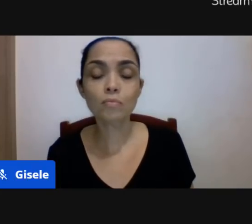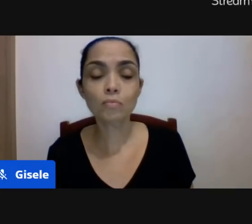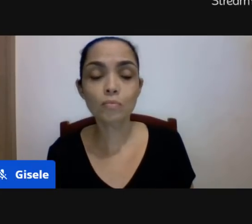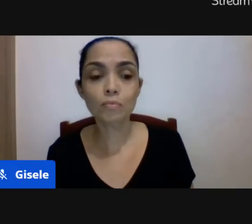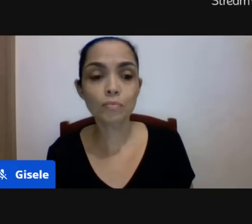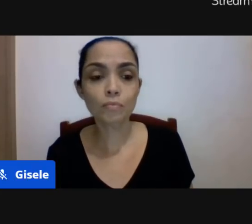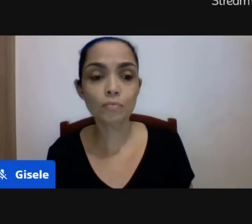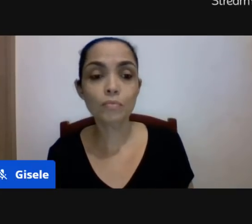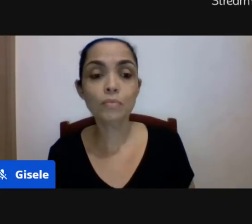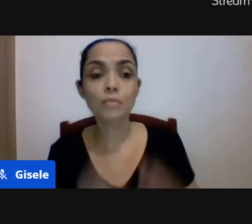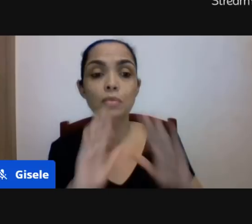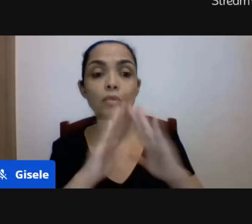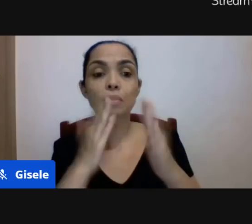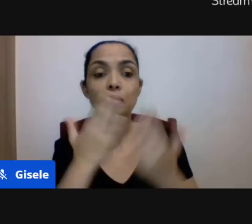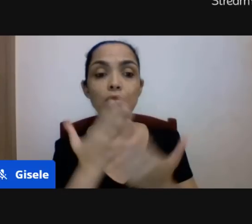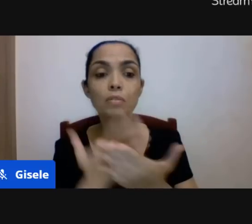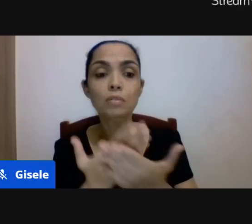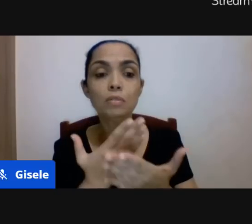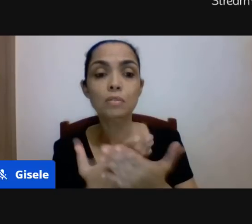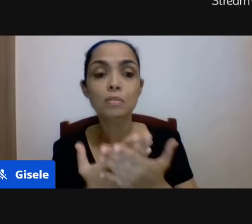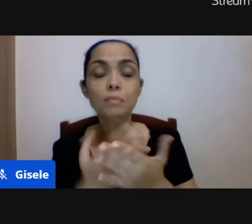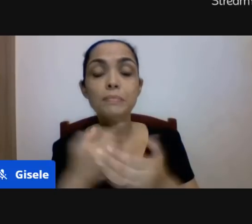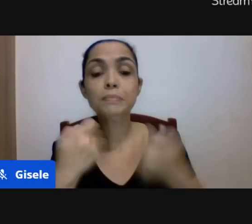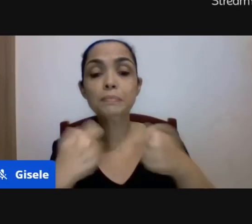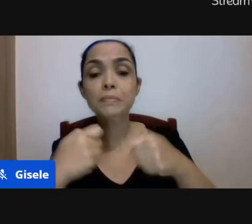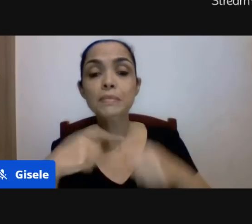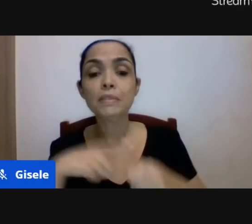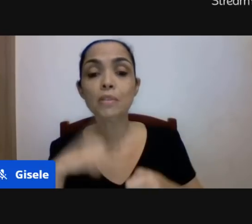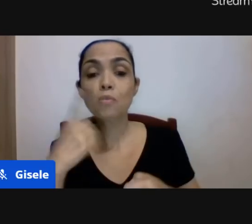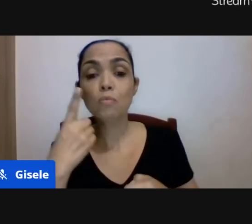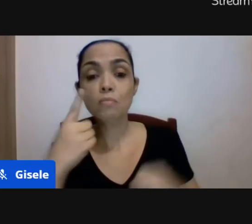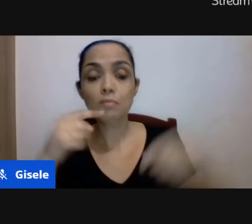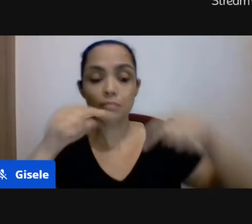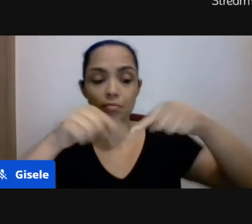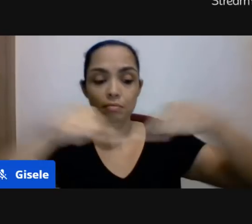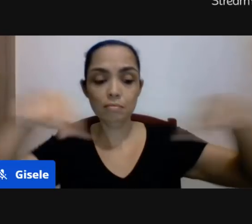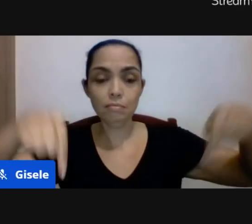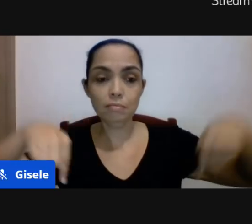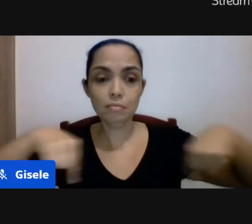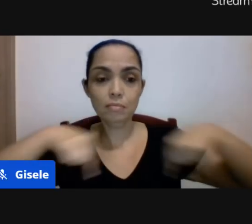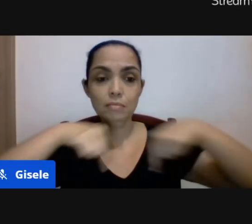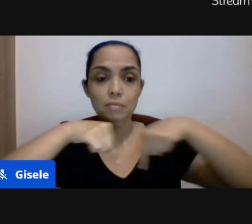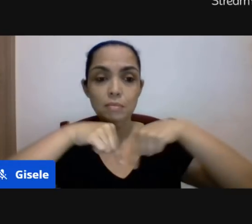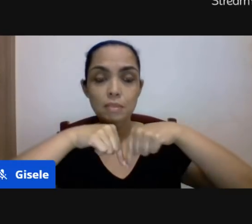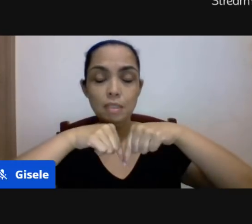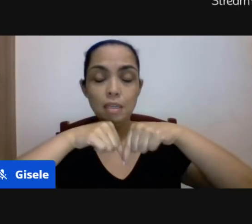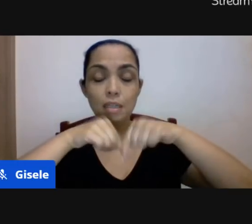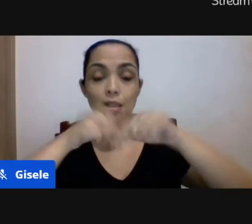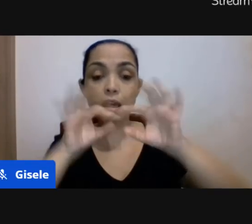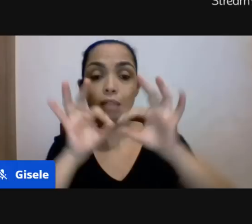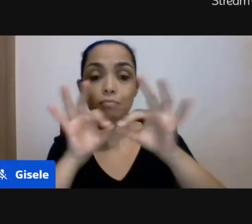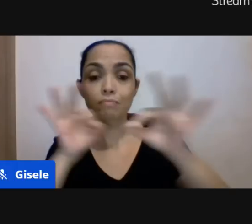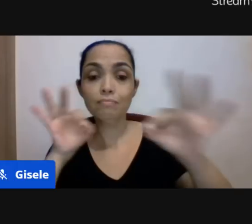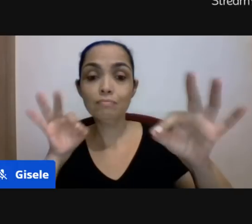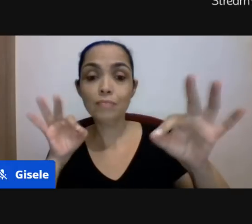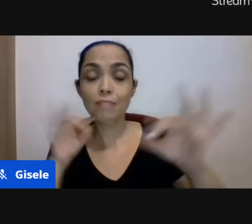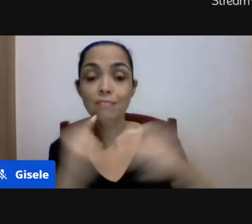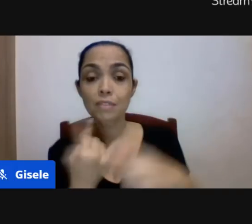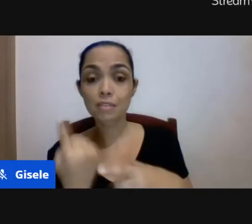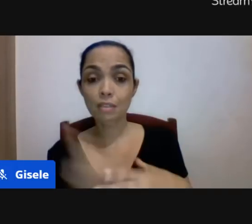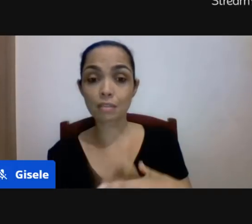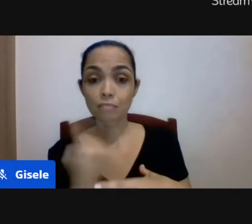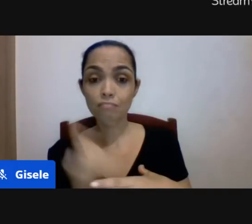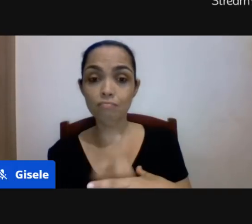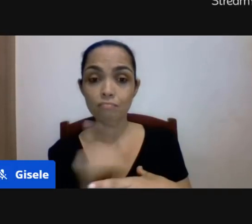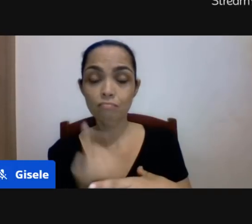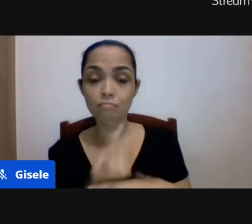As escolas vão ter que ter uma sala específica, uma sala que a gente chama de sala de isolamento. Apareceu alguém com sintomas,